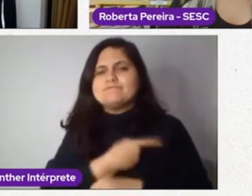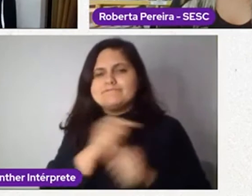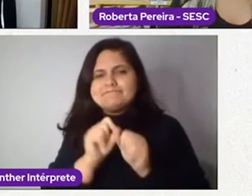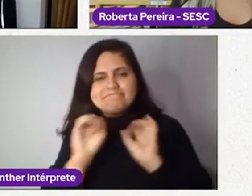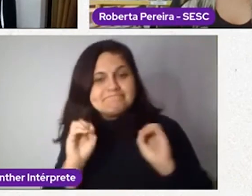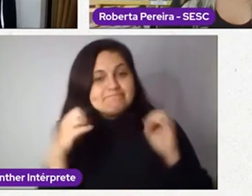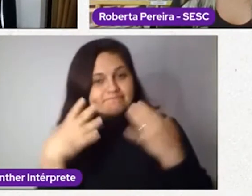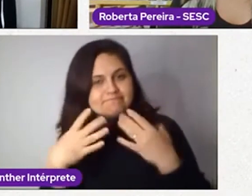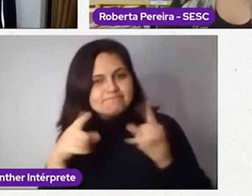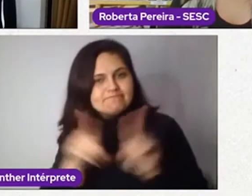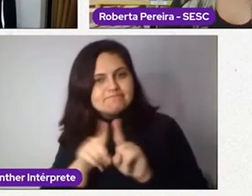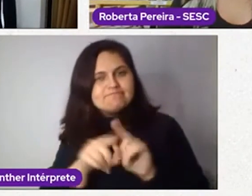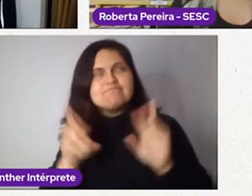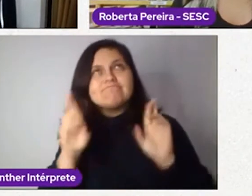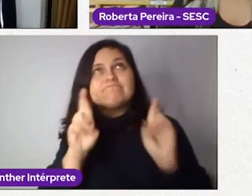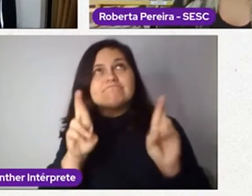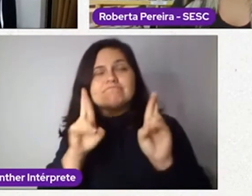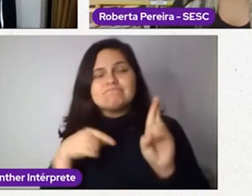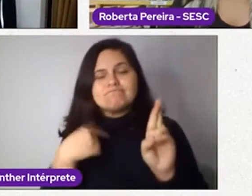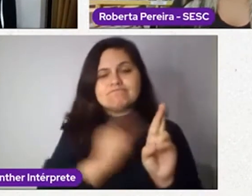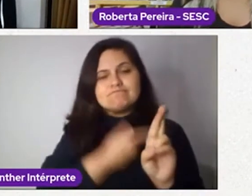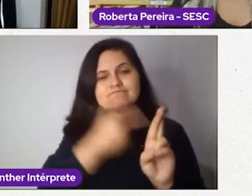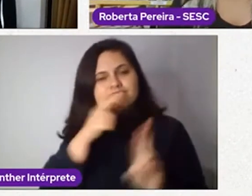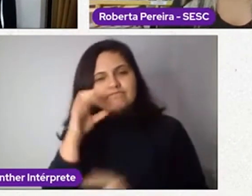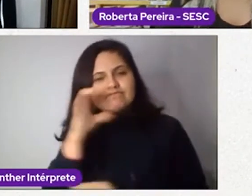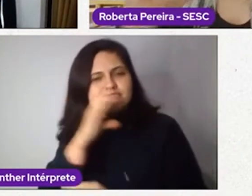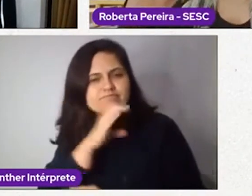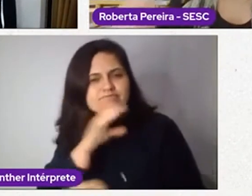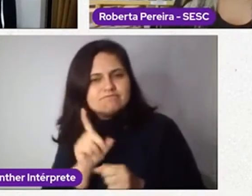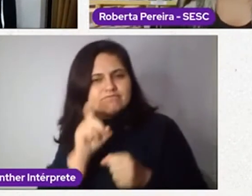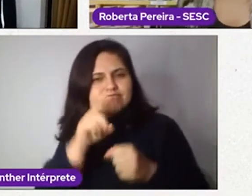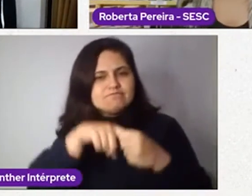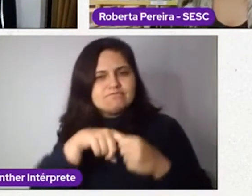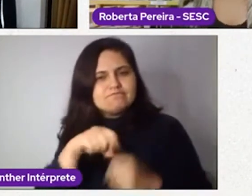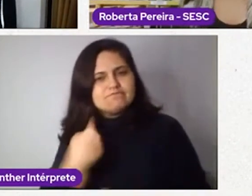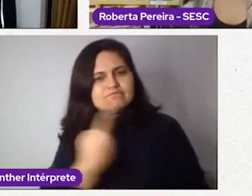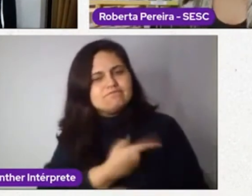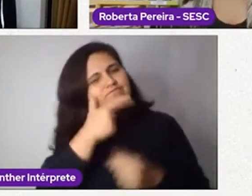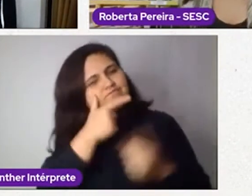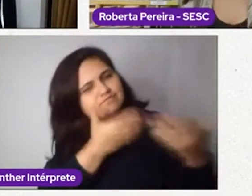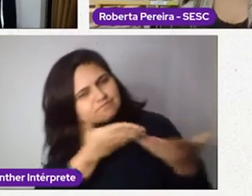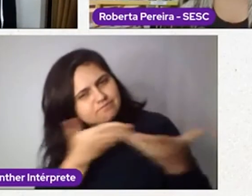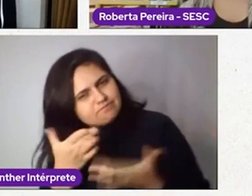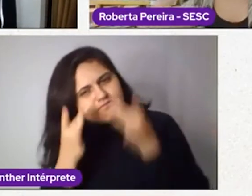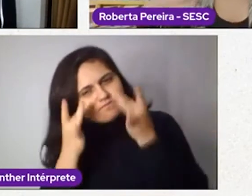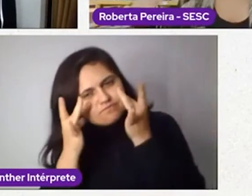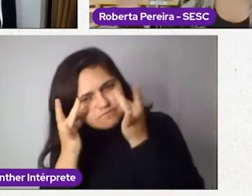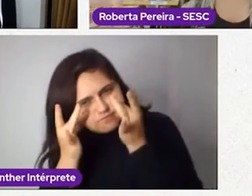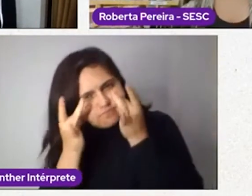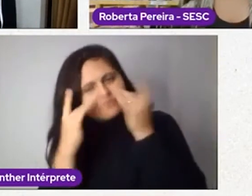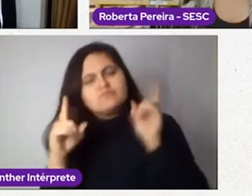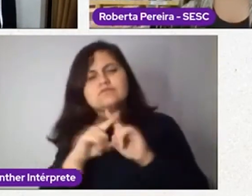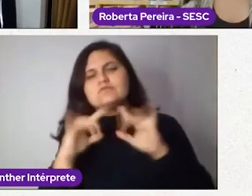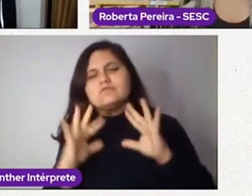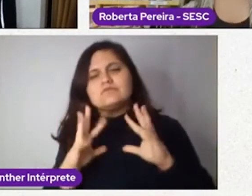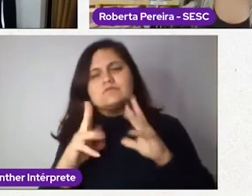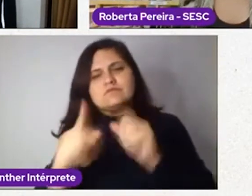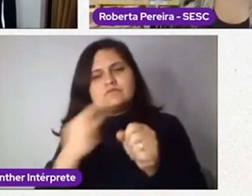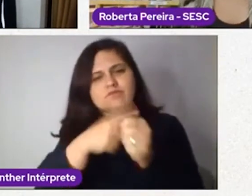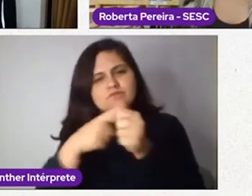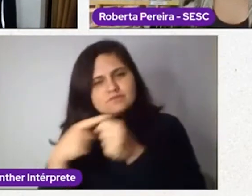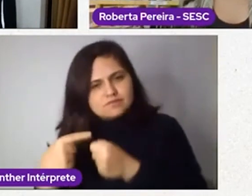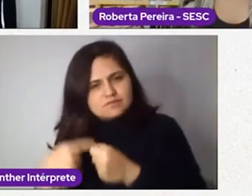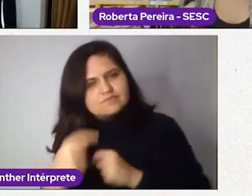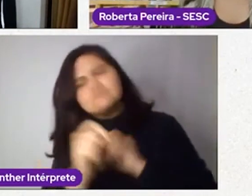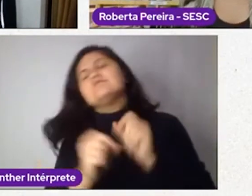né? Tomara que a gente possa logo voltar e que a gente possa te receber pessoalmente em todas as cidades, né,